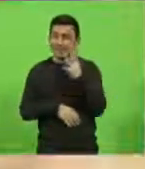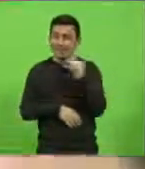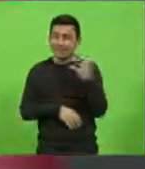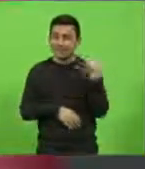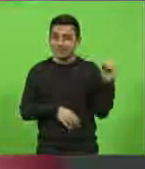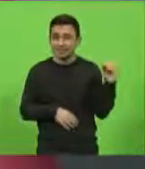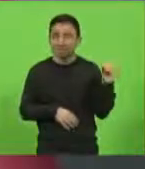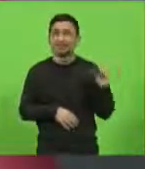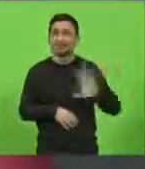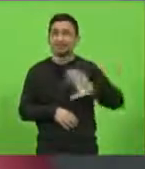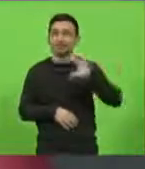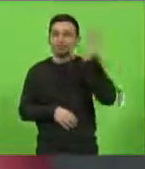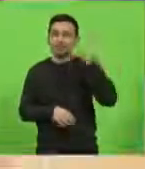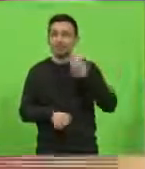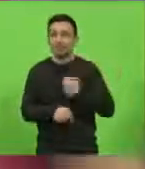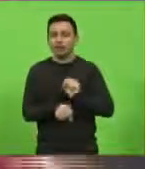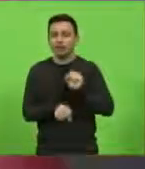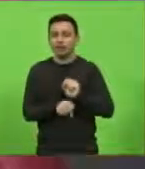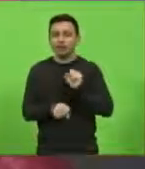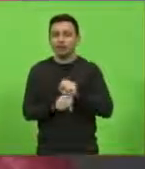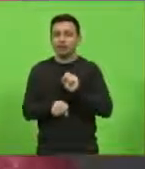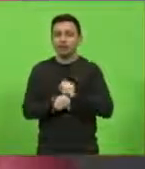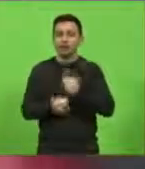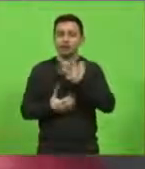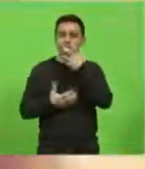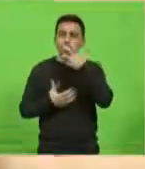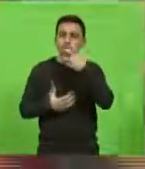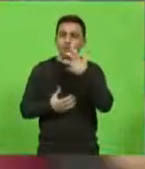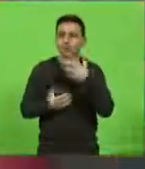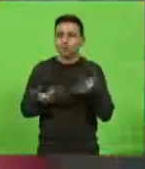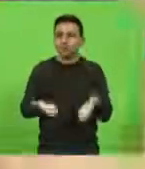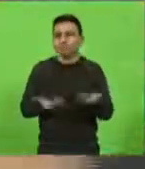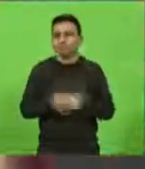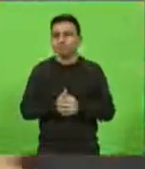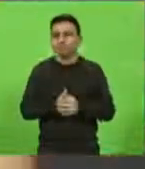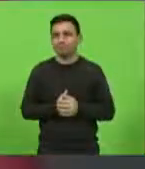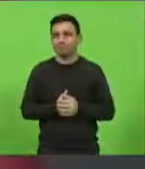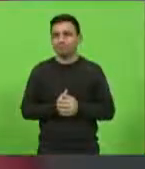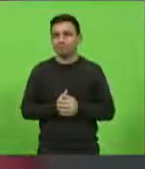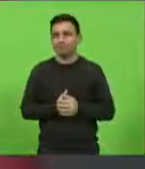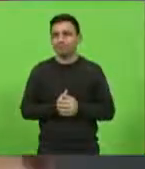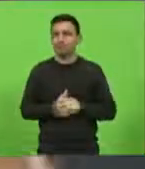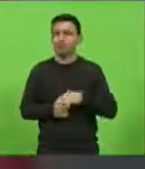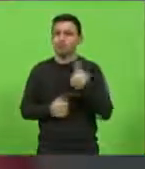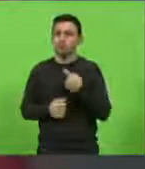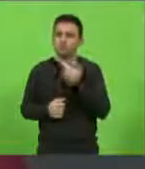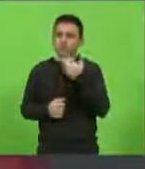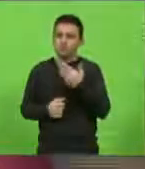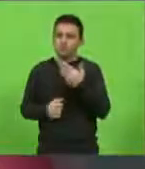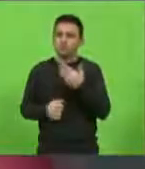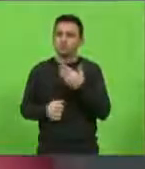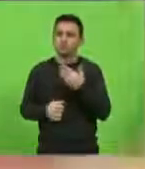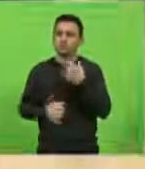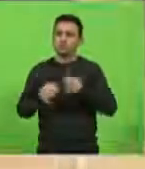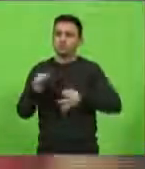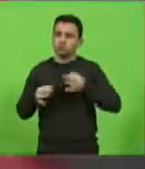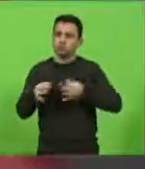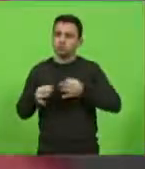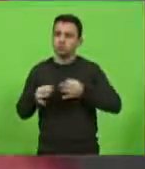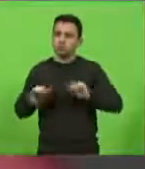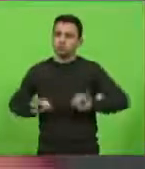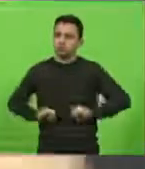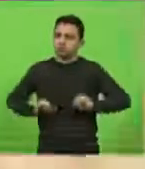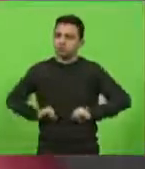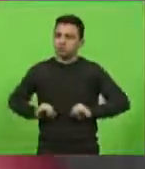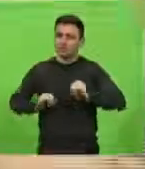sua família pela Espera de um respirador é a justiça que pedimos que pelos Sofrimentos não ser que seja não seja jamais esquecido Por